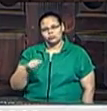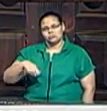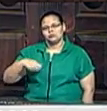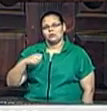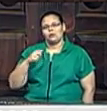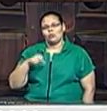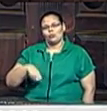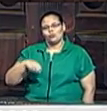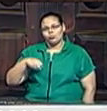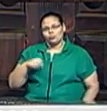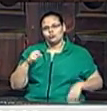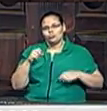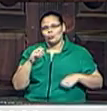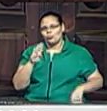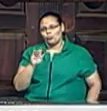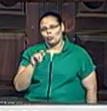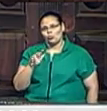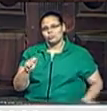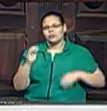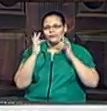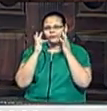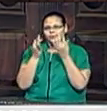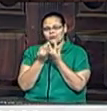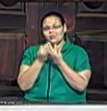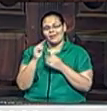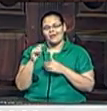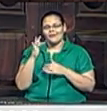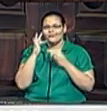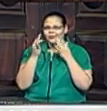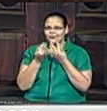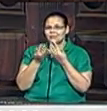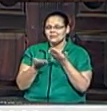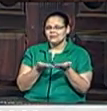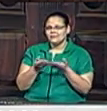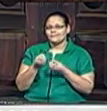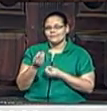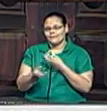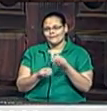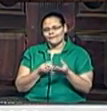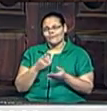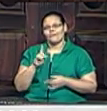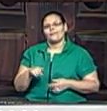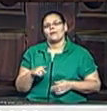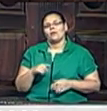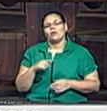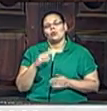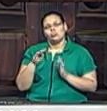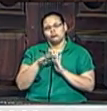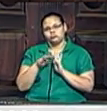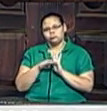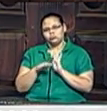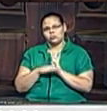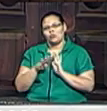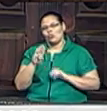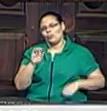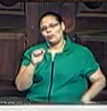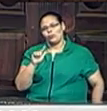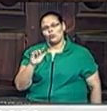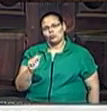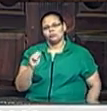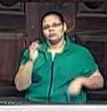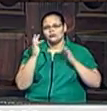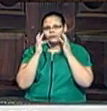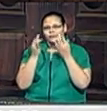renda das famílias que são beneficiadas. O programa Bolsa Família, a pessoa chega na hora de